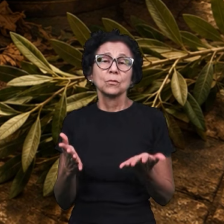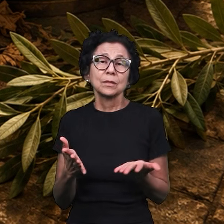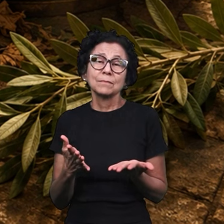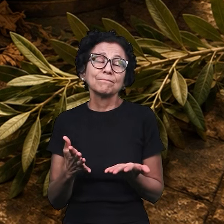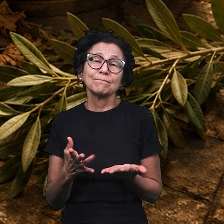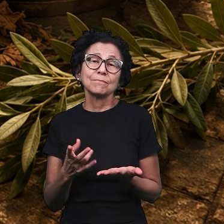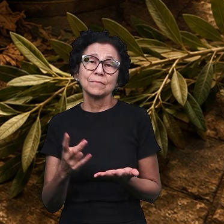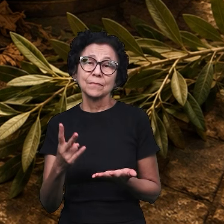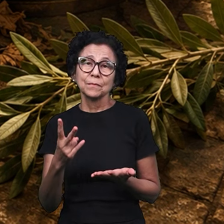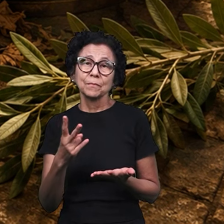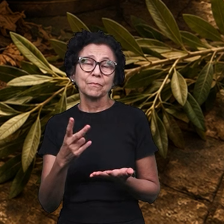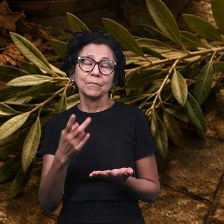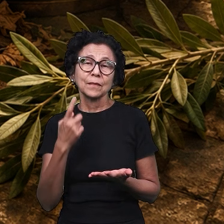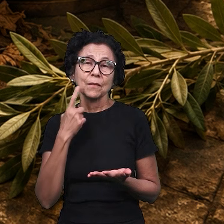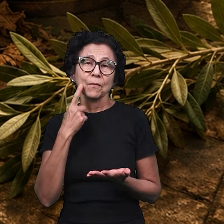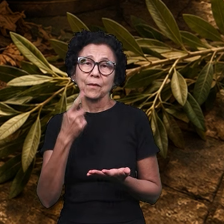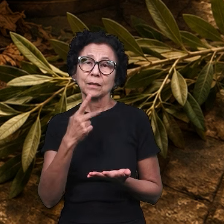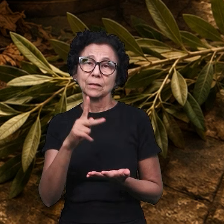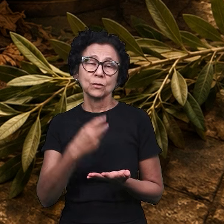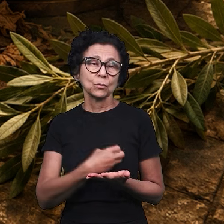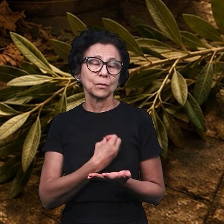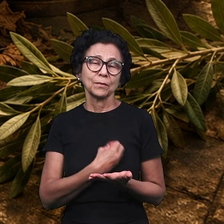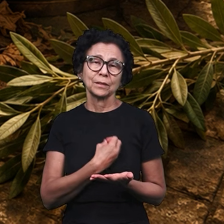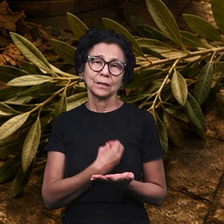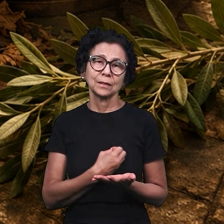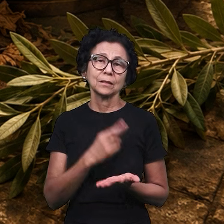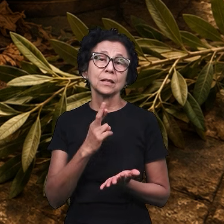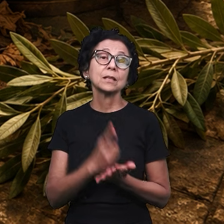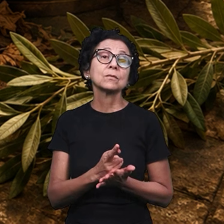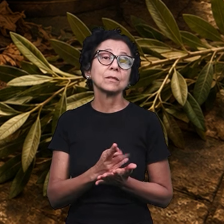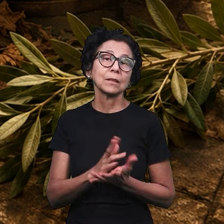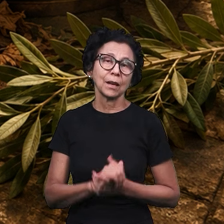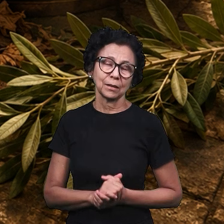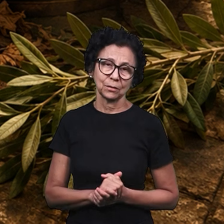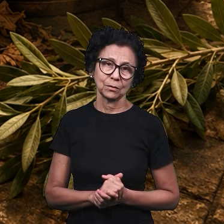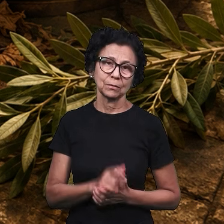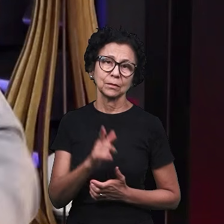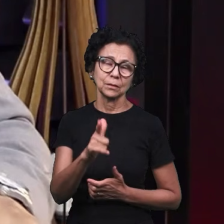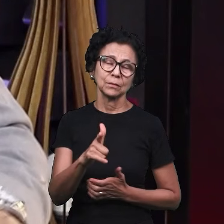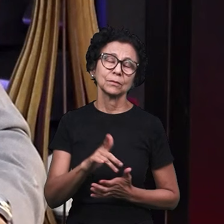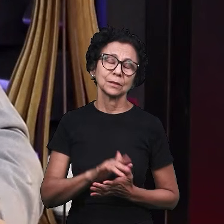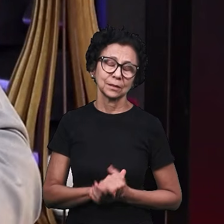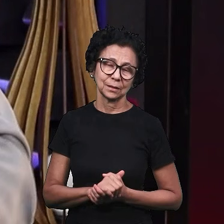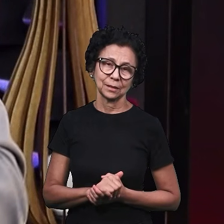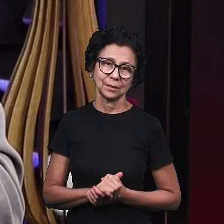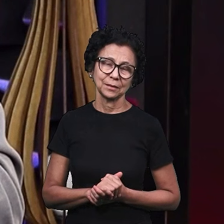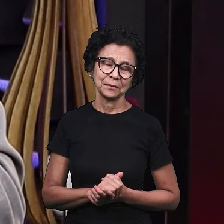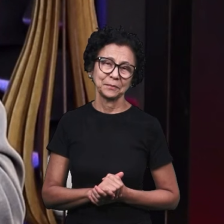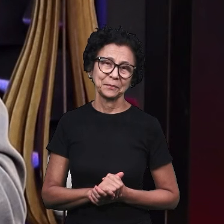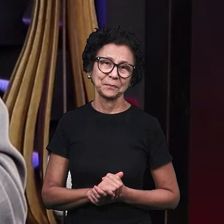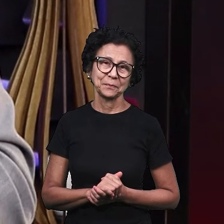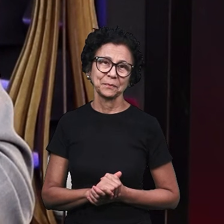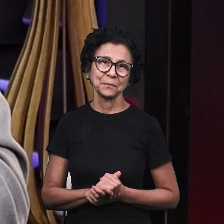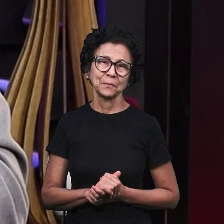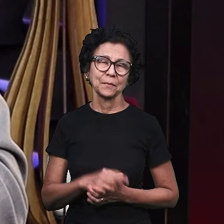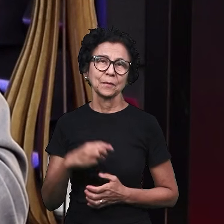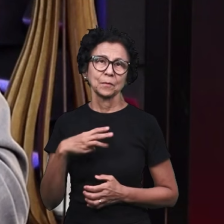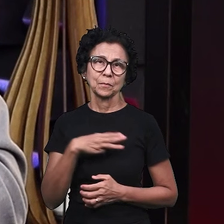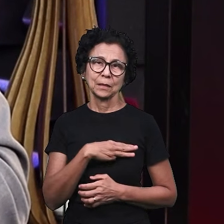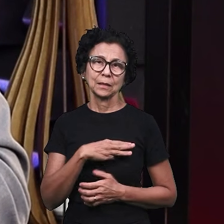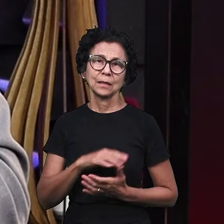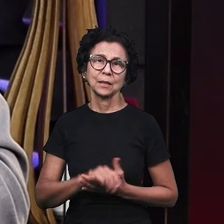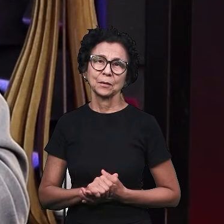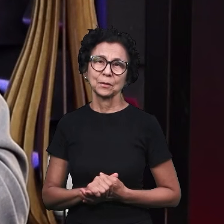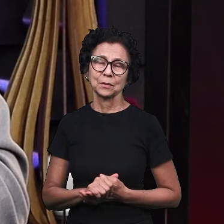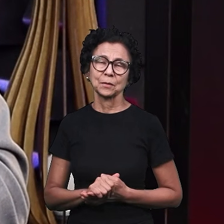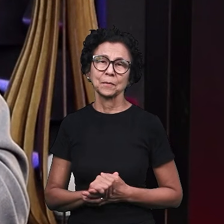vida, né? E fica essa pergunta para você que está nos assistindo, para cada um de nós, quais os frutos o Senhor está encontrando nas nossas vidas, né?